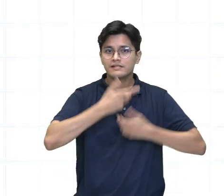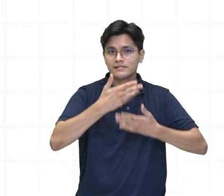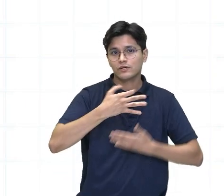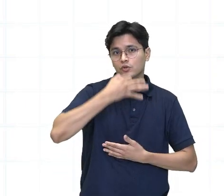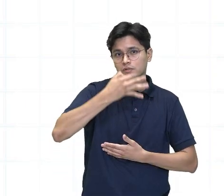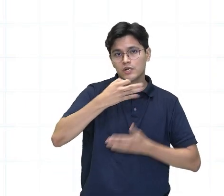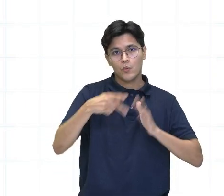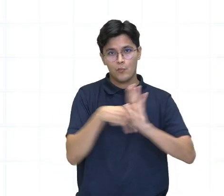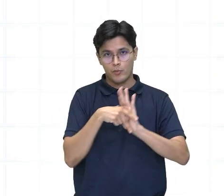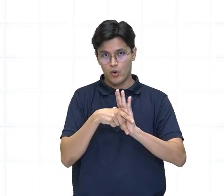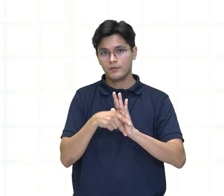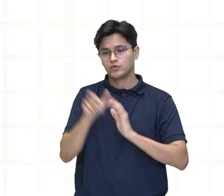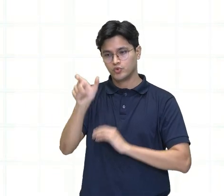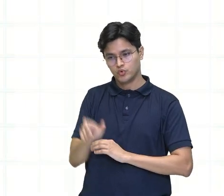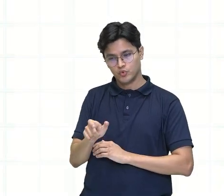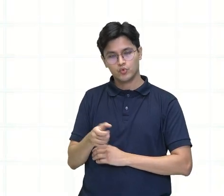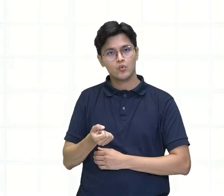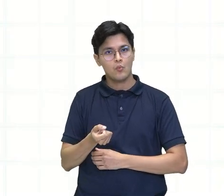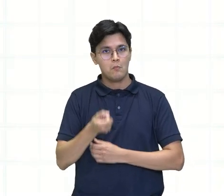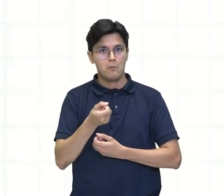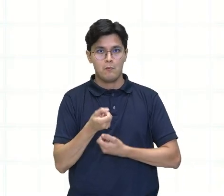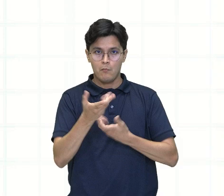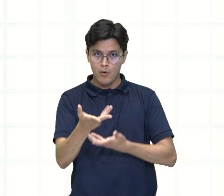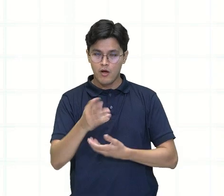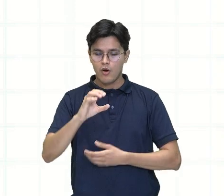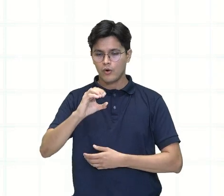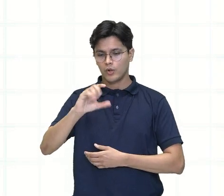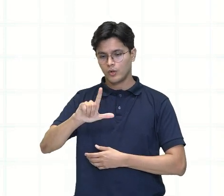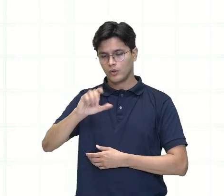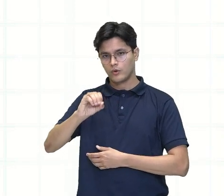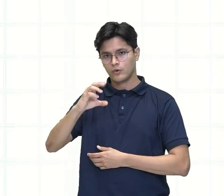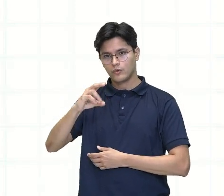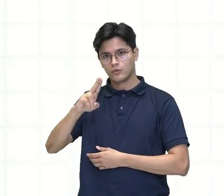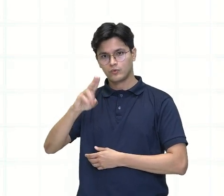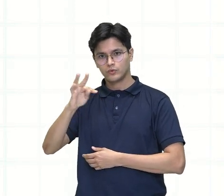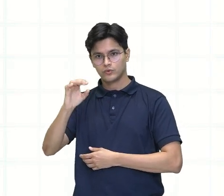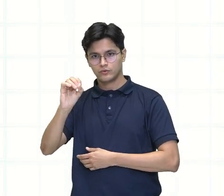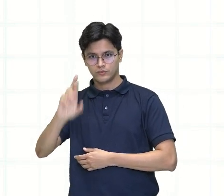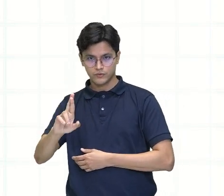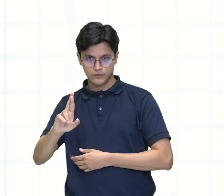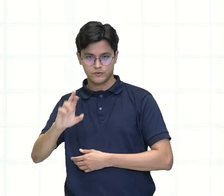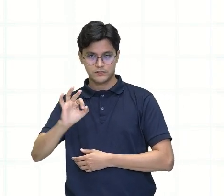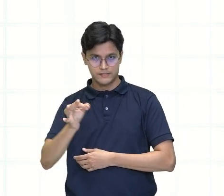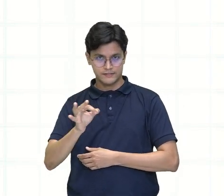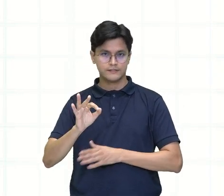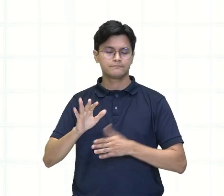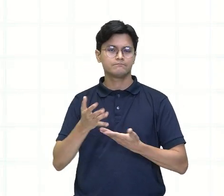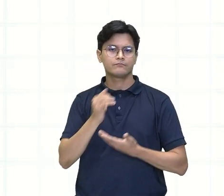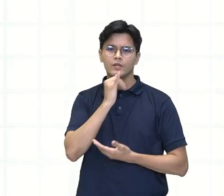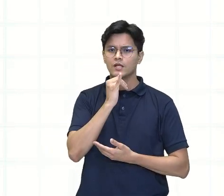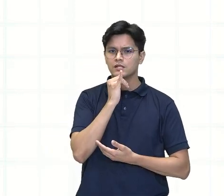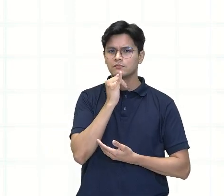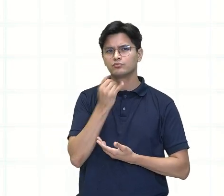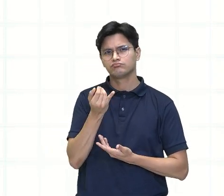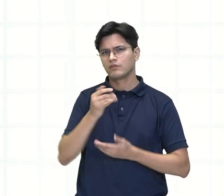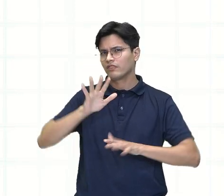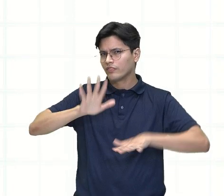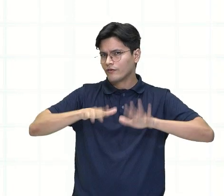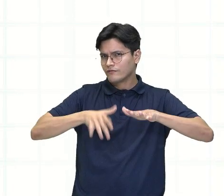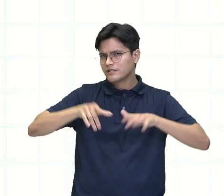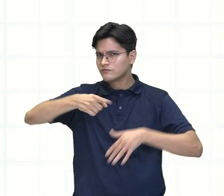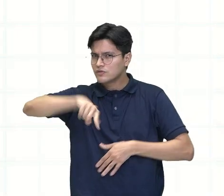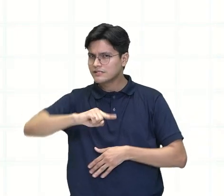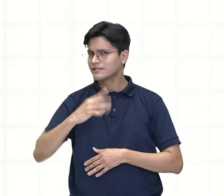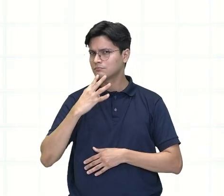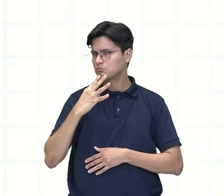o que é esse modalizador, né? Pode ser um termo um pouco diferente para vocês, mas não é um